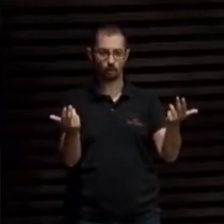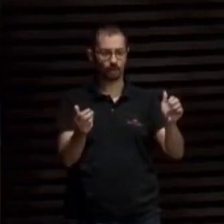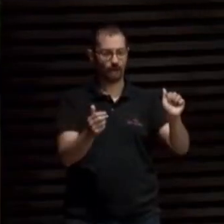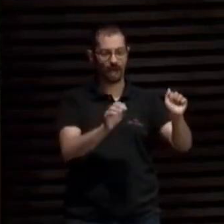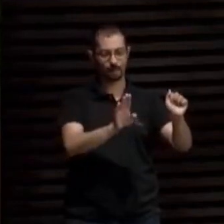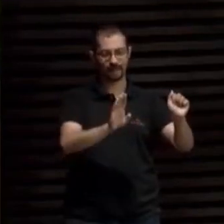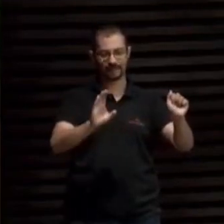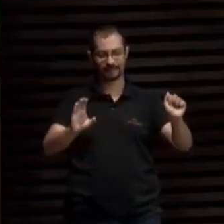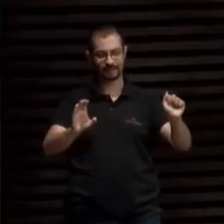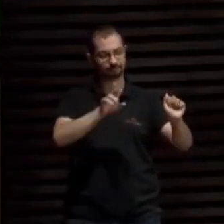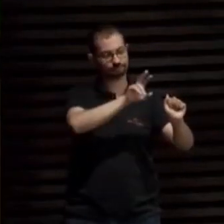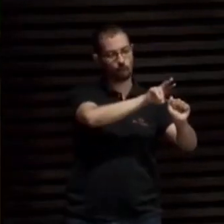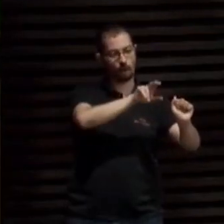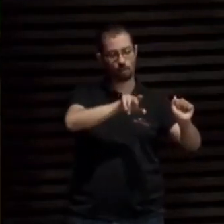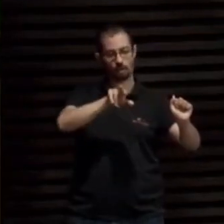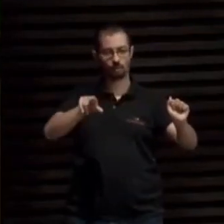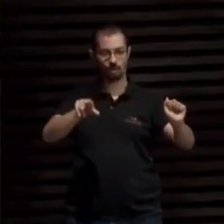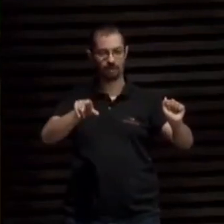si.